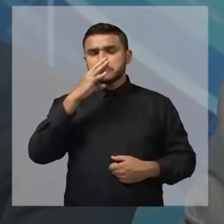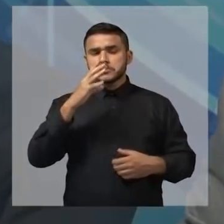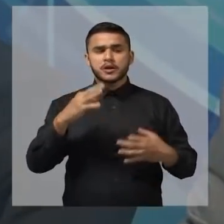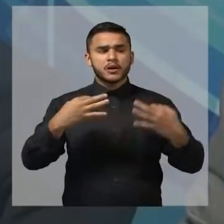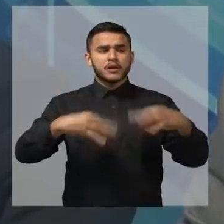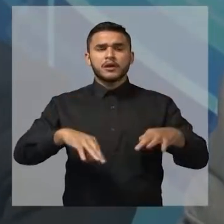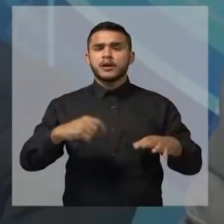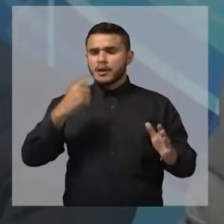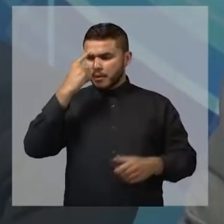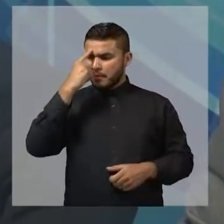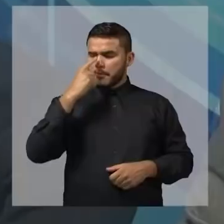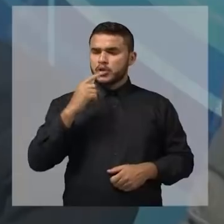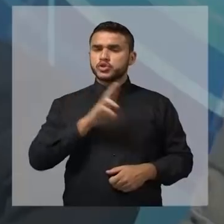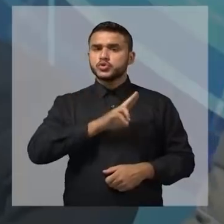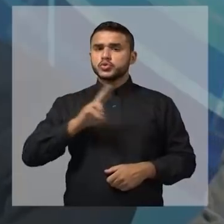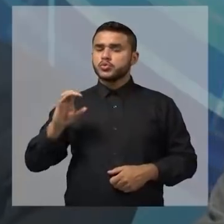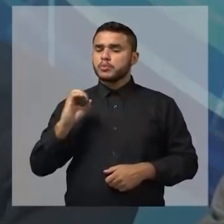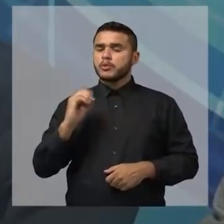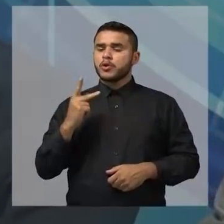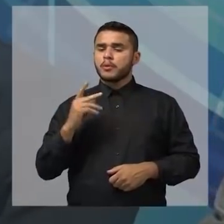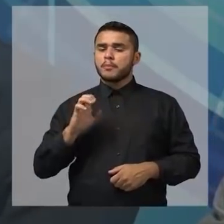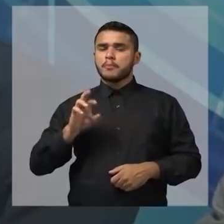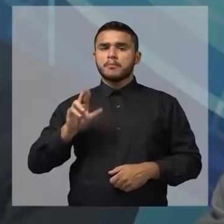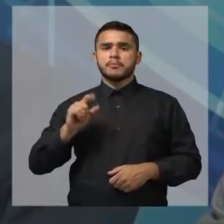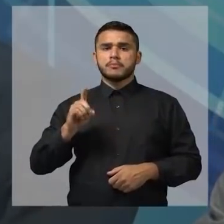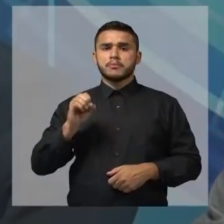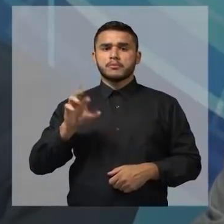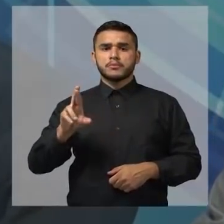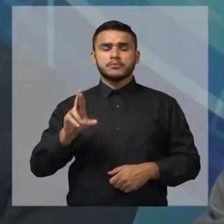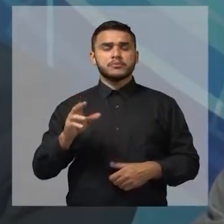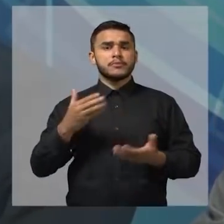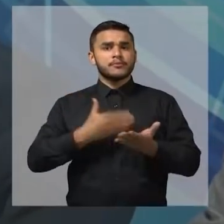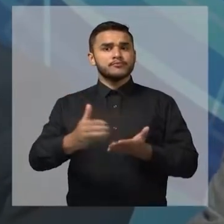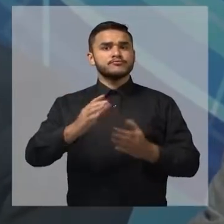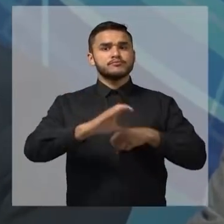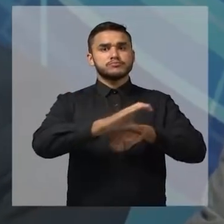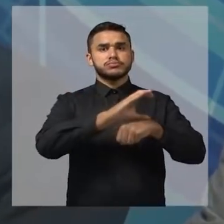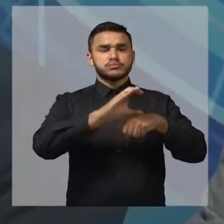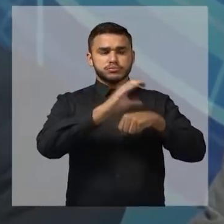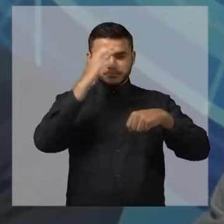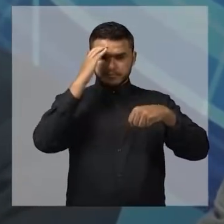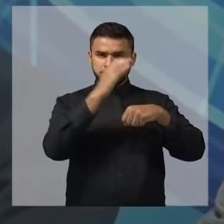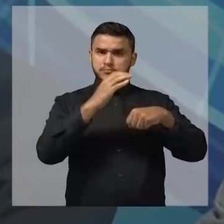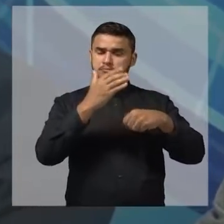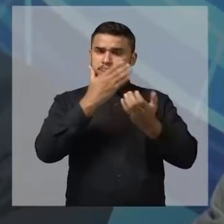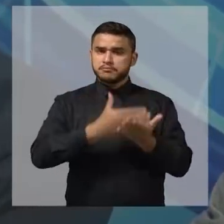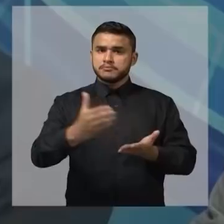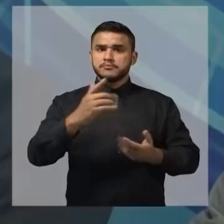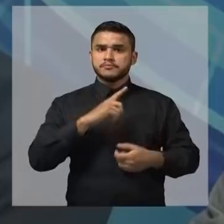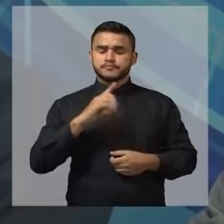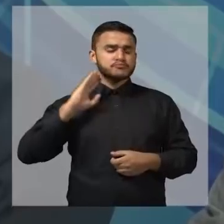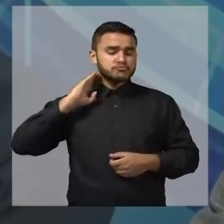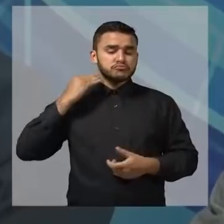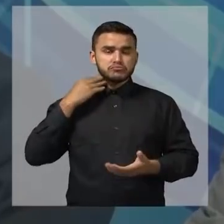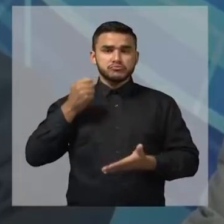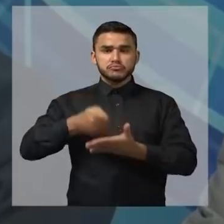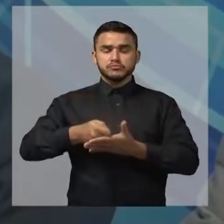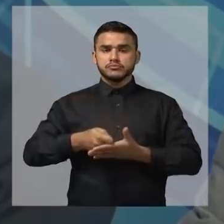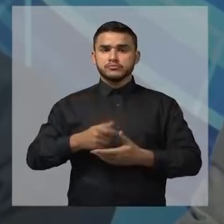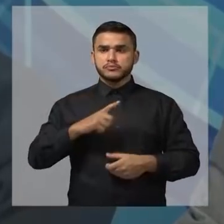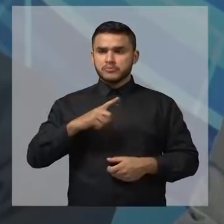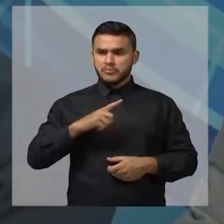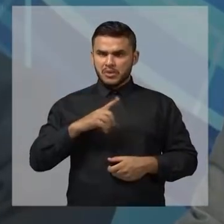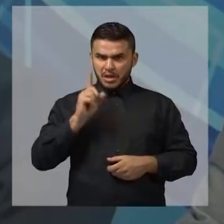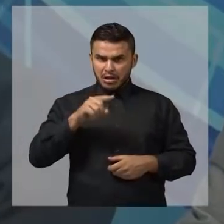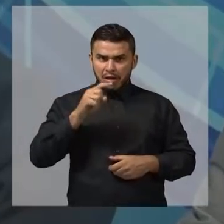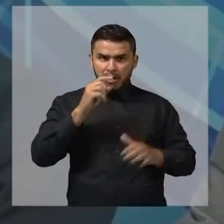expressão operador do direito. Porque a nova hermenêutica constitucional diz que o juiz, a autoridade, não é escravo da lei,